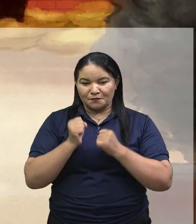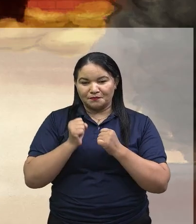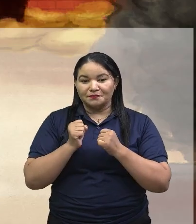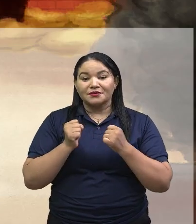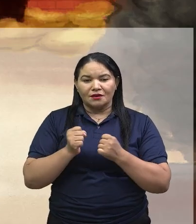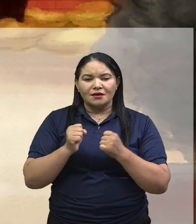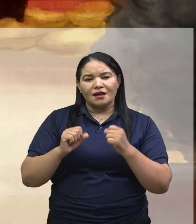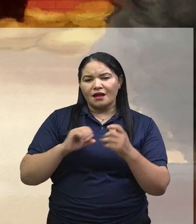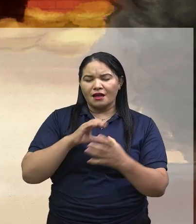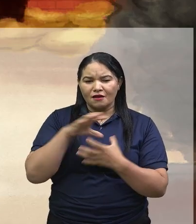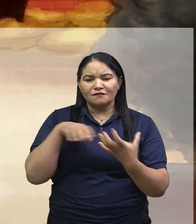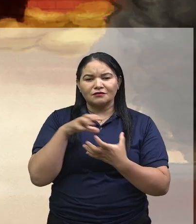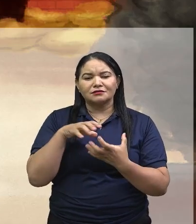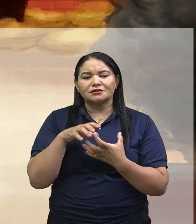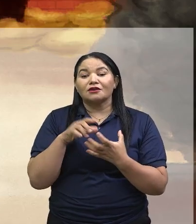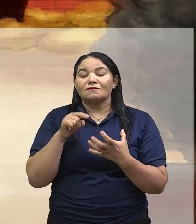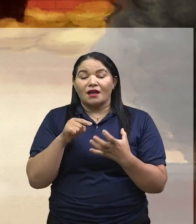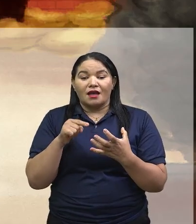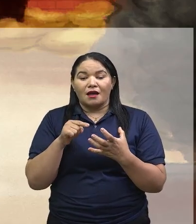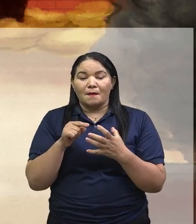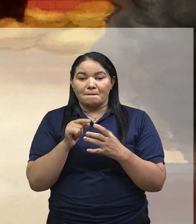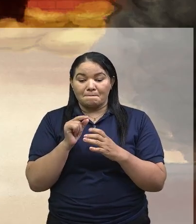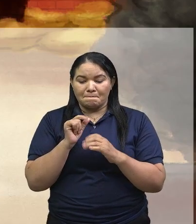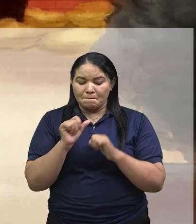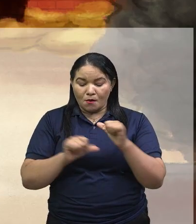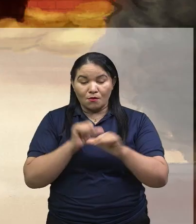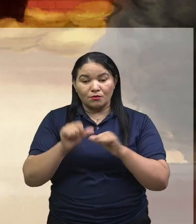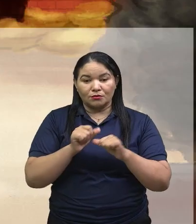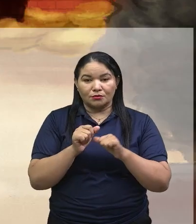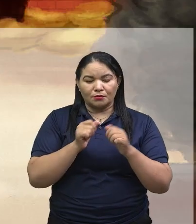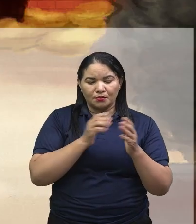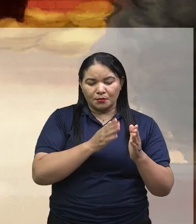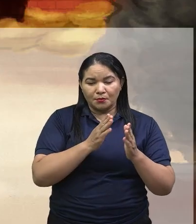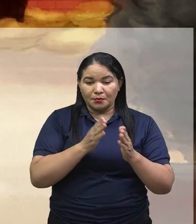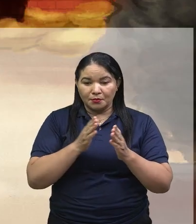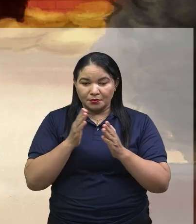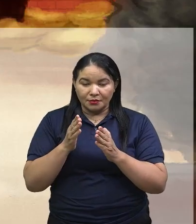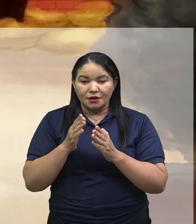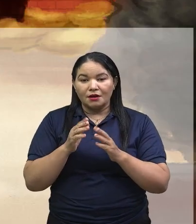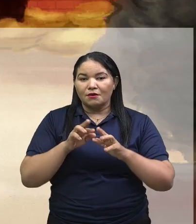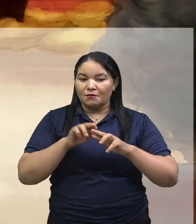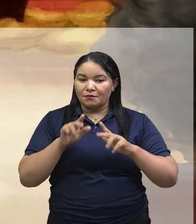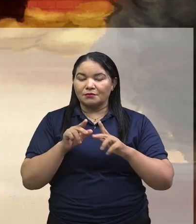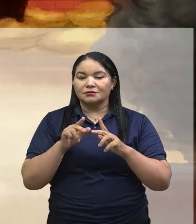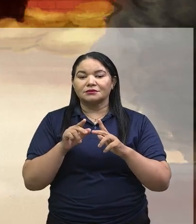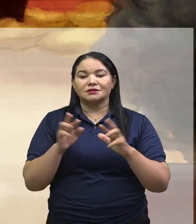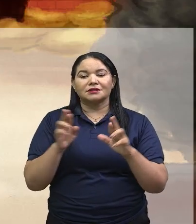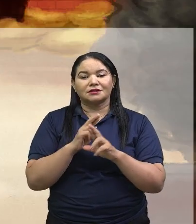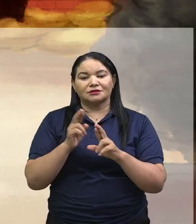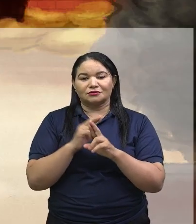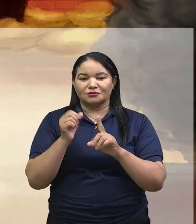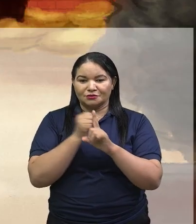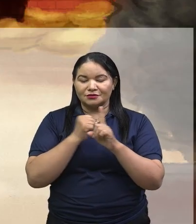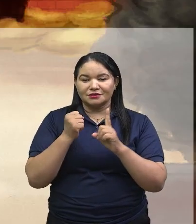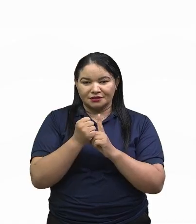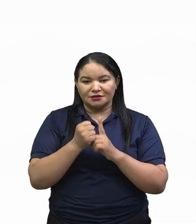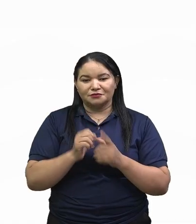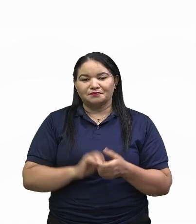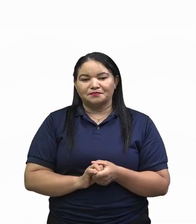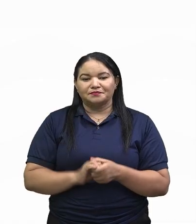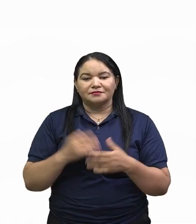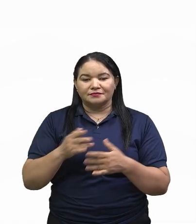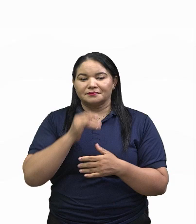essa revolução, ela muda muitos pontos, e muitos aspectos das sociedades, como, por